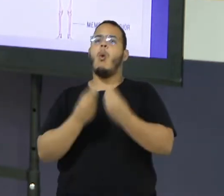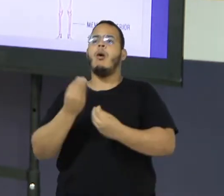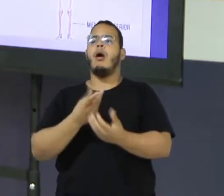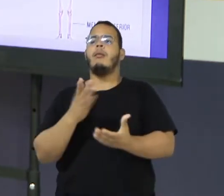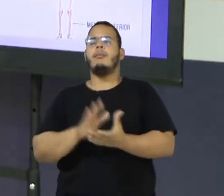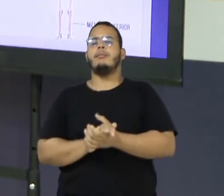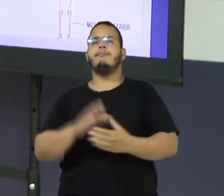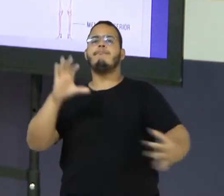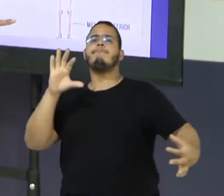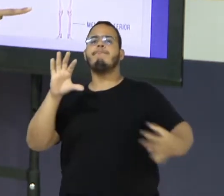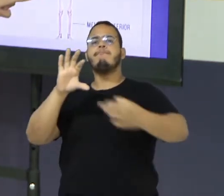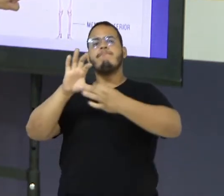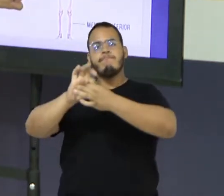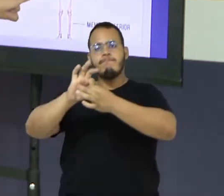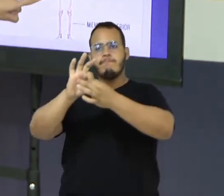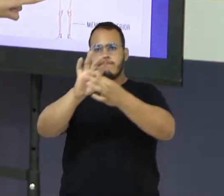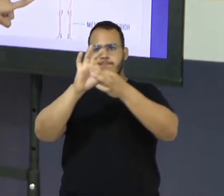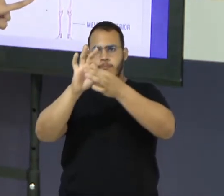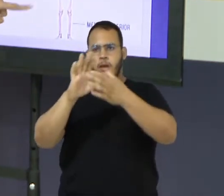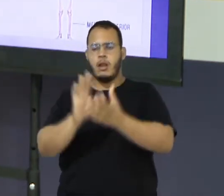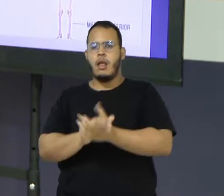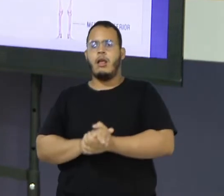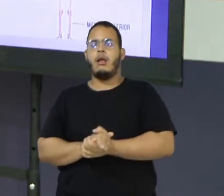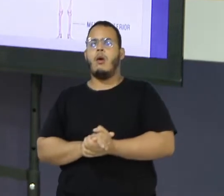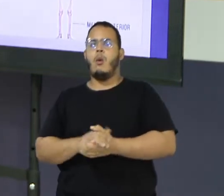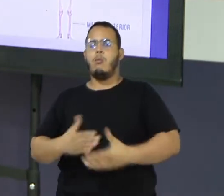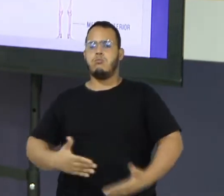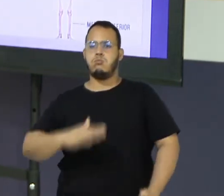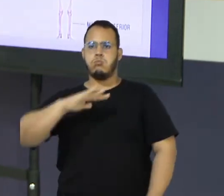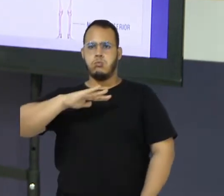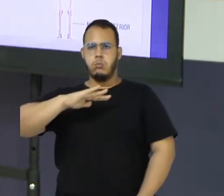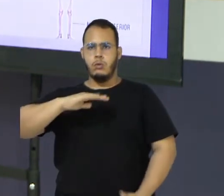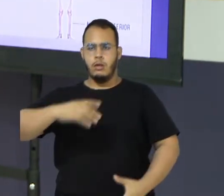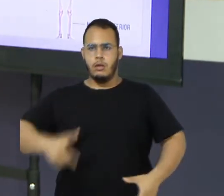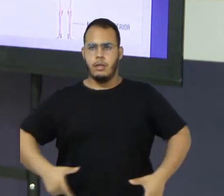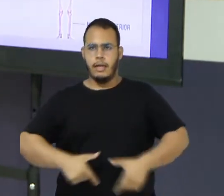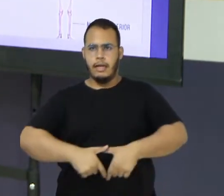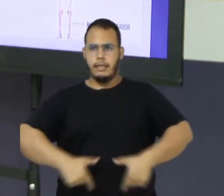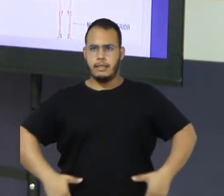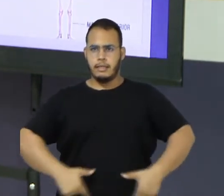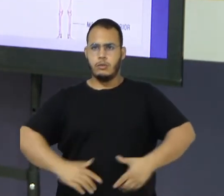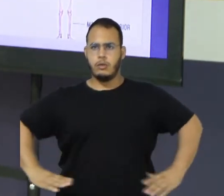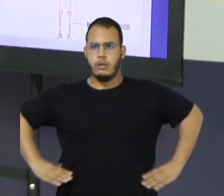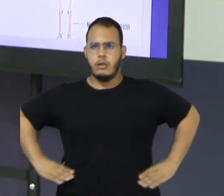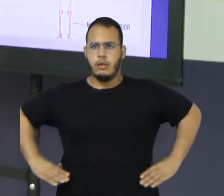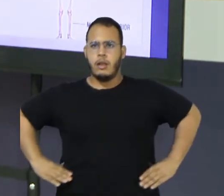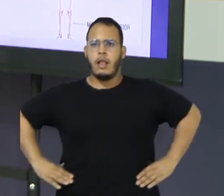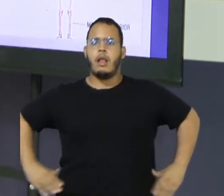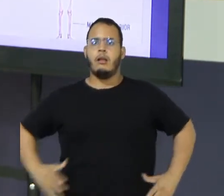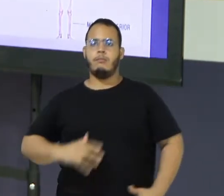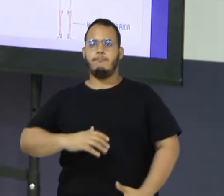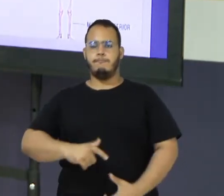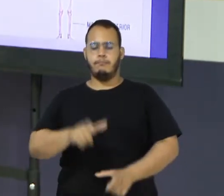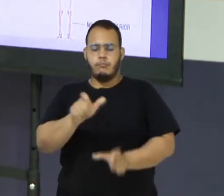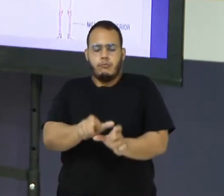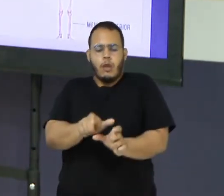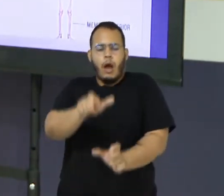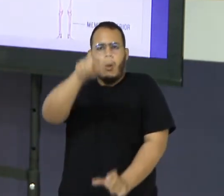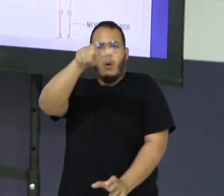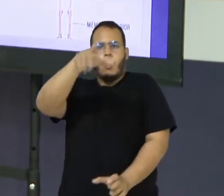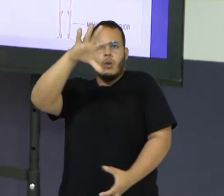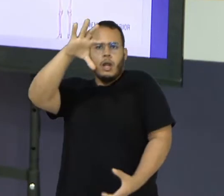se ligam aí justamente, ó, por meio da cintura pélvica, que liga aqui, certo? Na coluna, e a